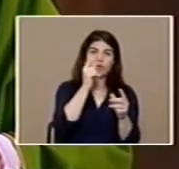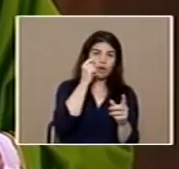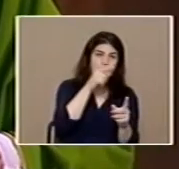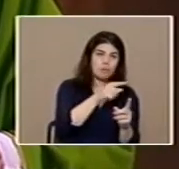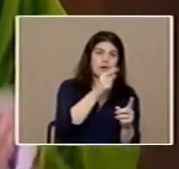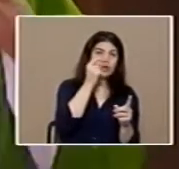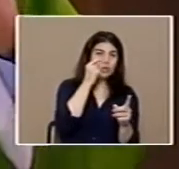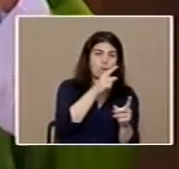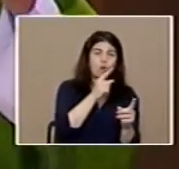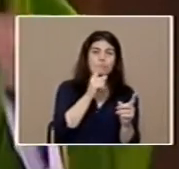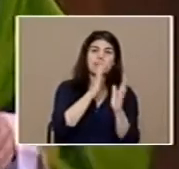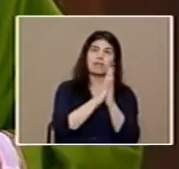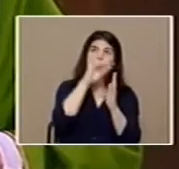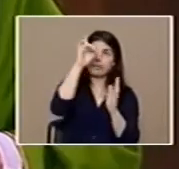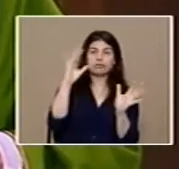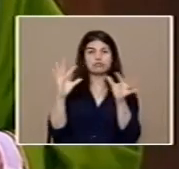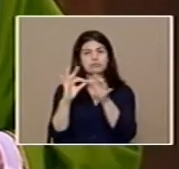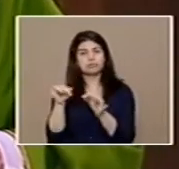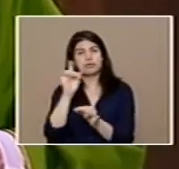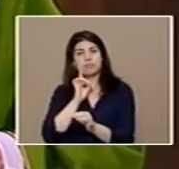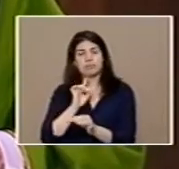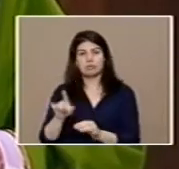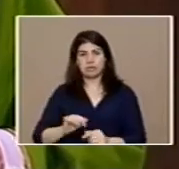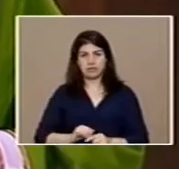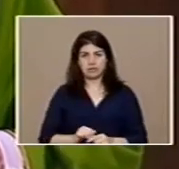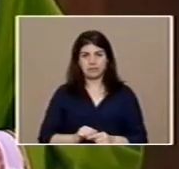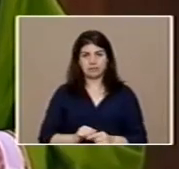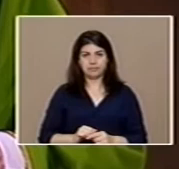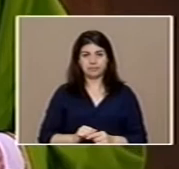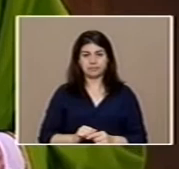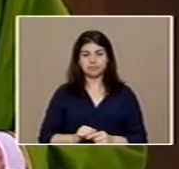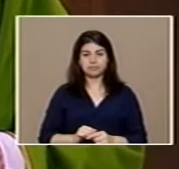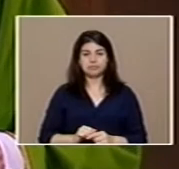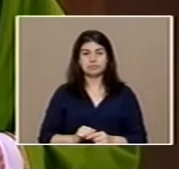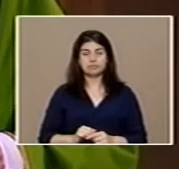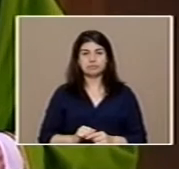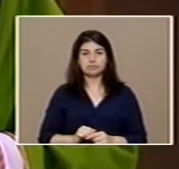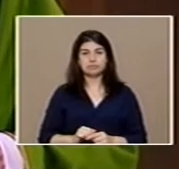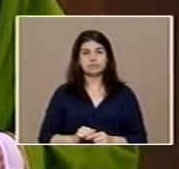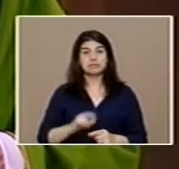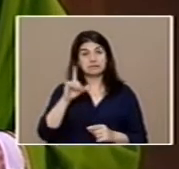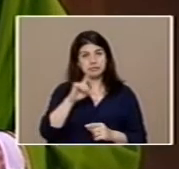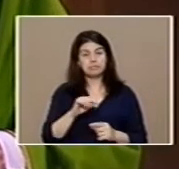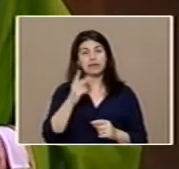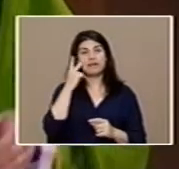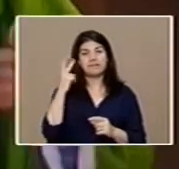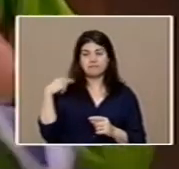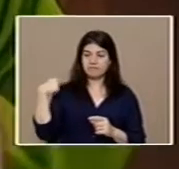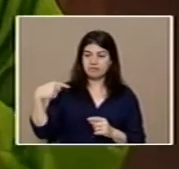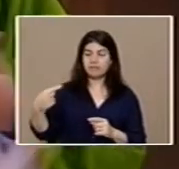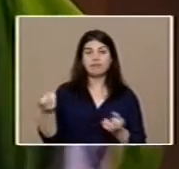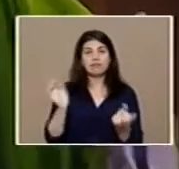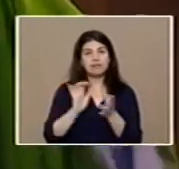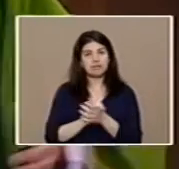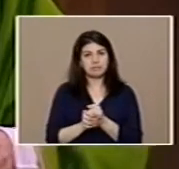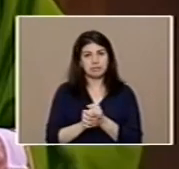nossa dignidade é elevada a dignidade na vida matrimonial do Sacramento do matrimônio também é só